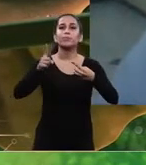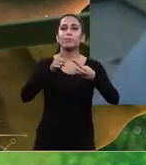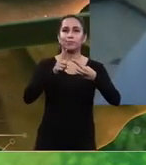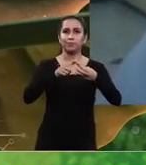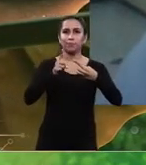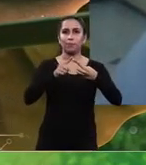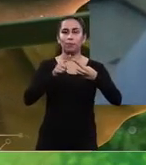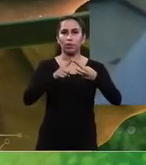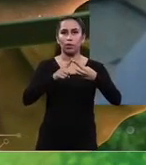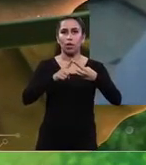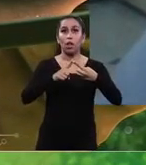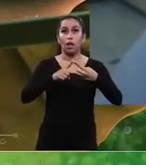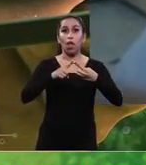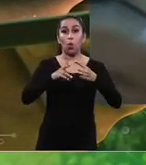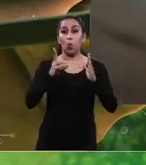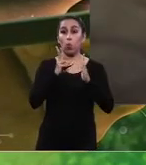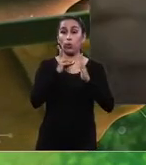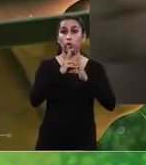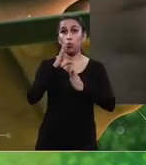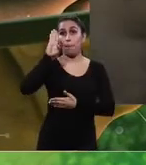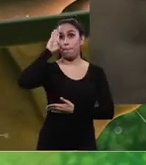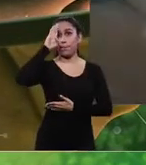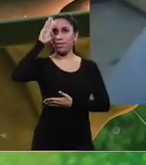do protagonismo do índio,